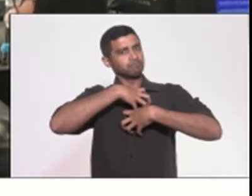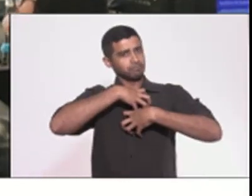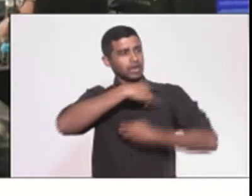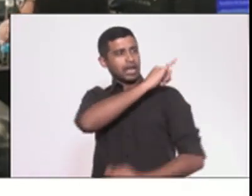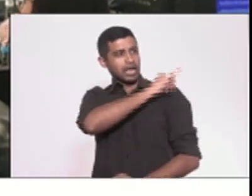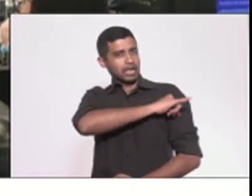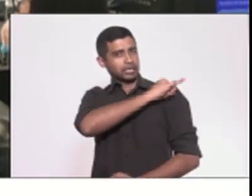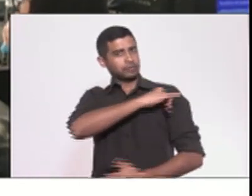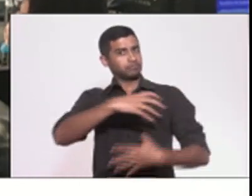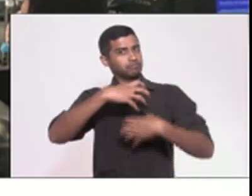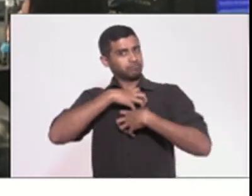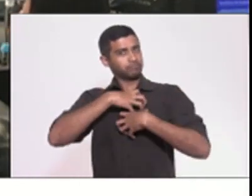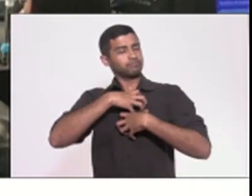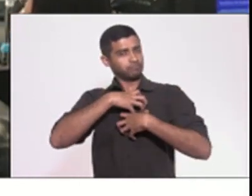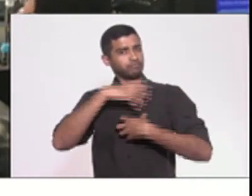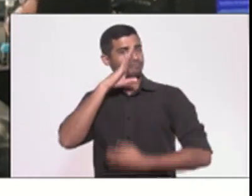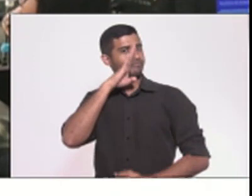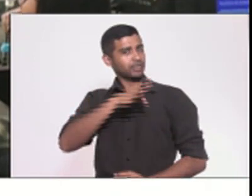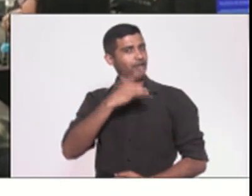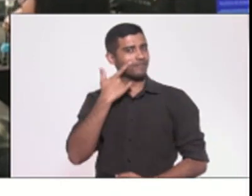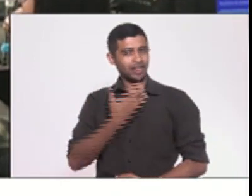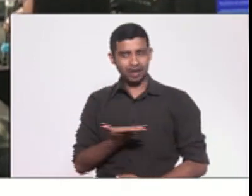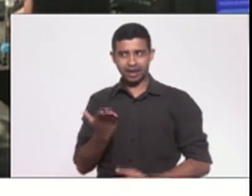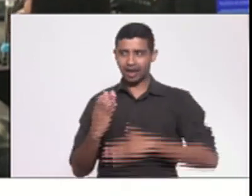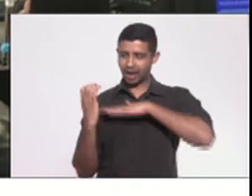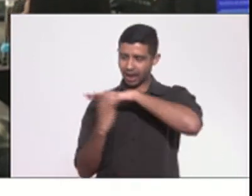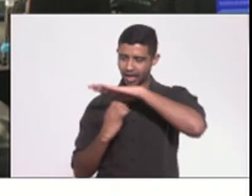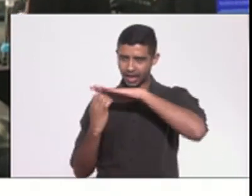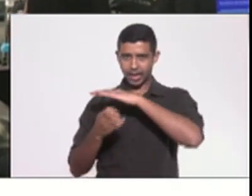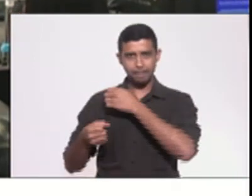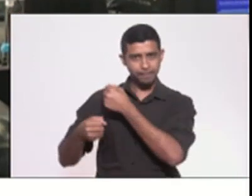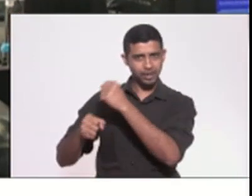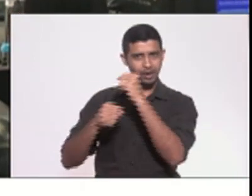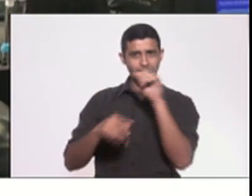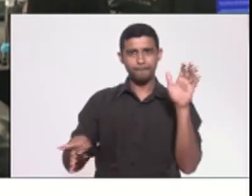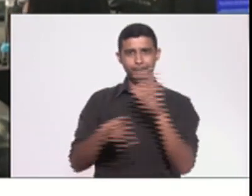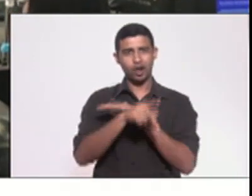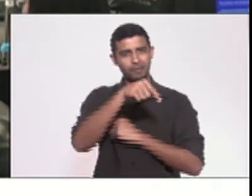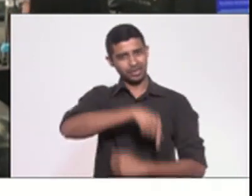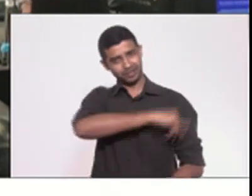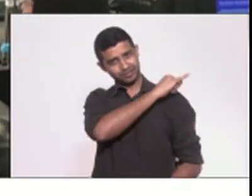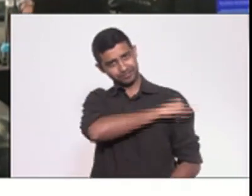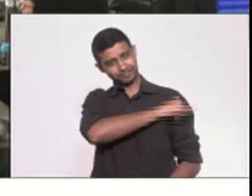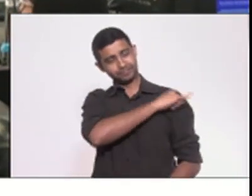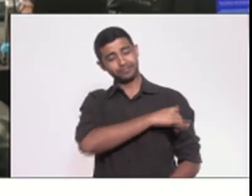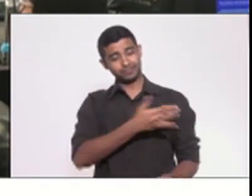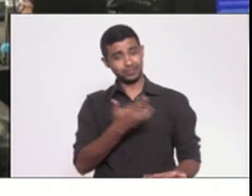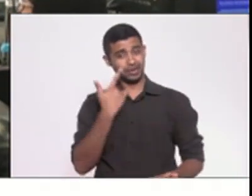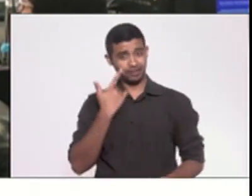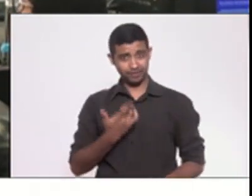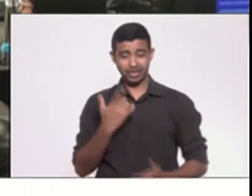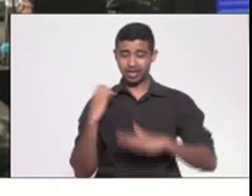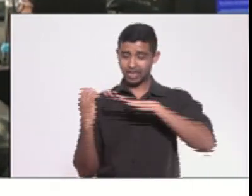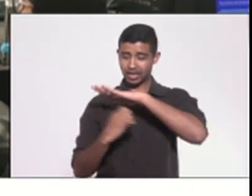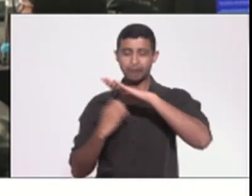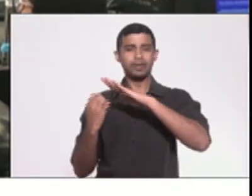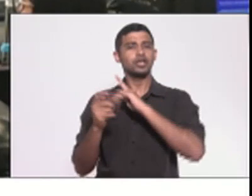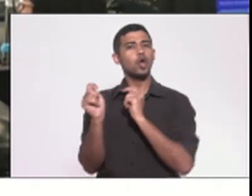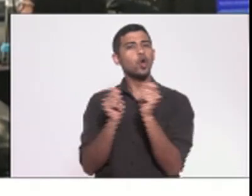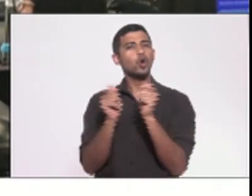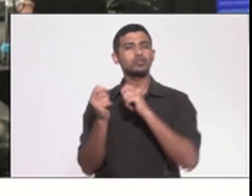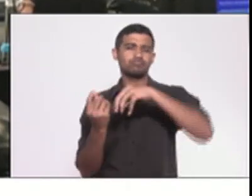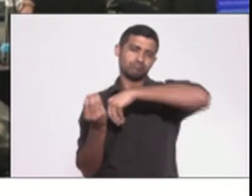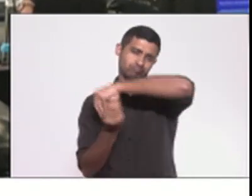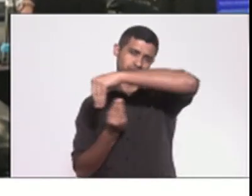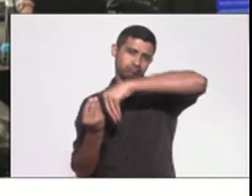carioca diretamente. A Conlurb é uma empresa que pertence ao município do Rio de Janeiro, uma empresa de economia mista e